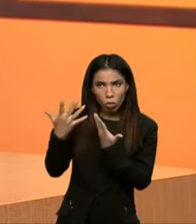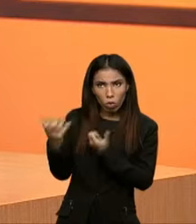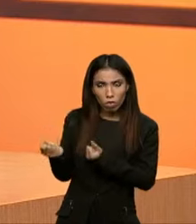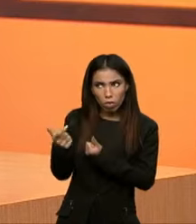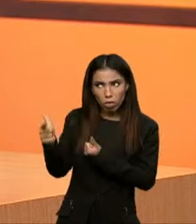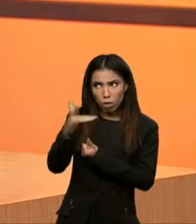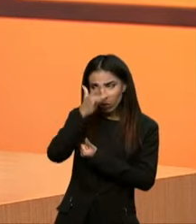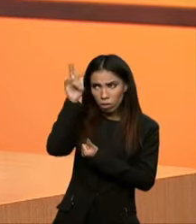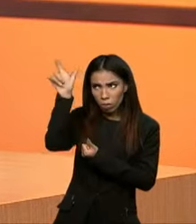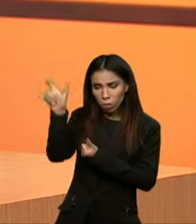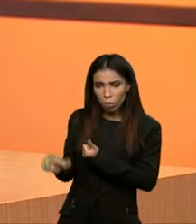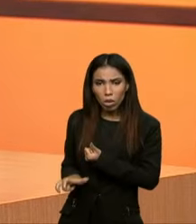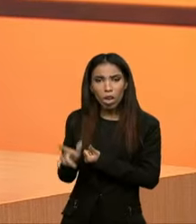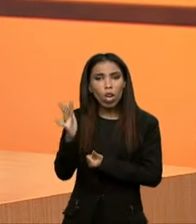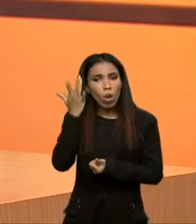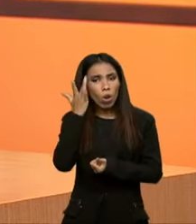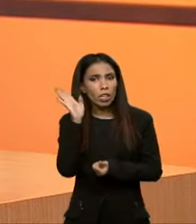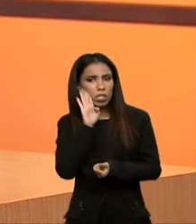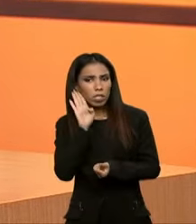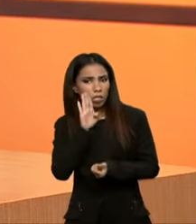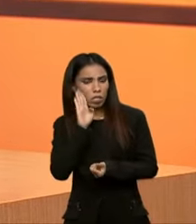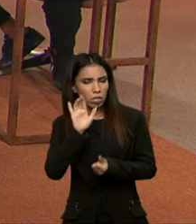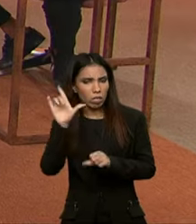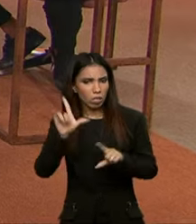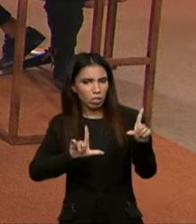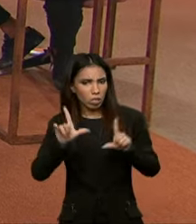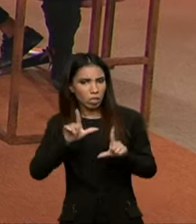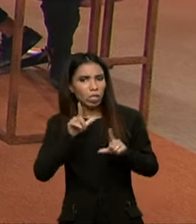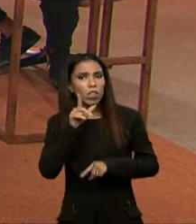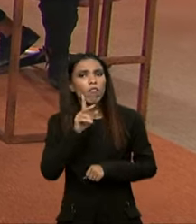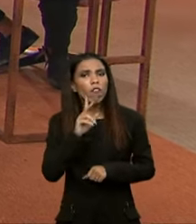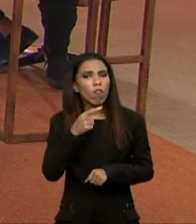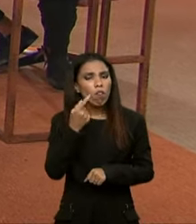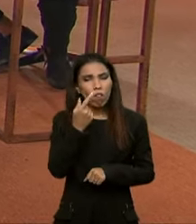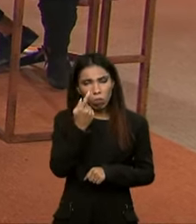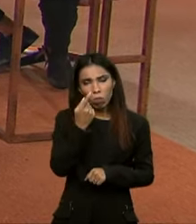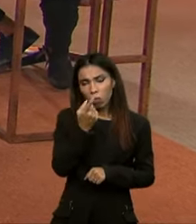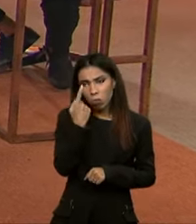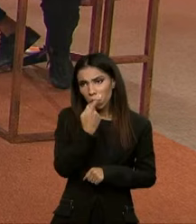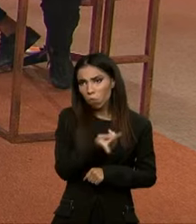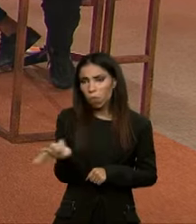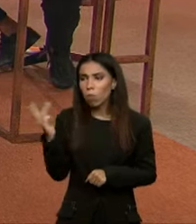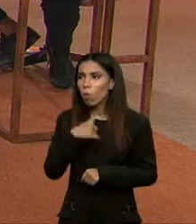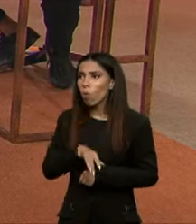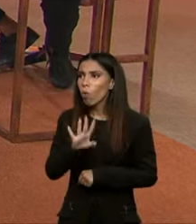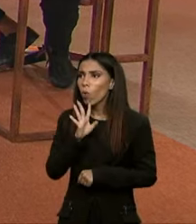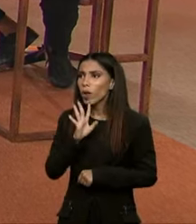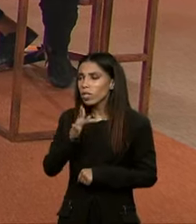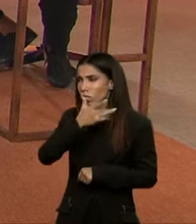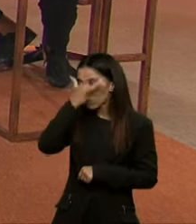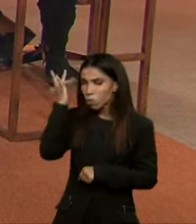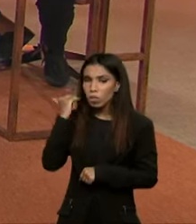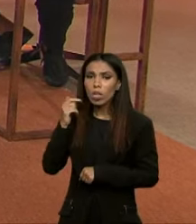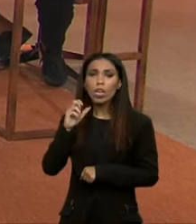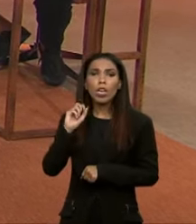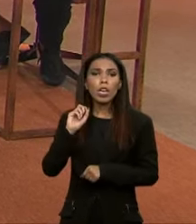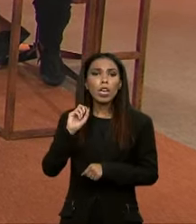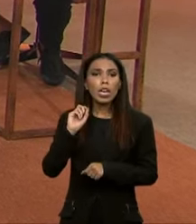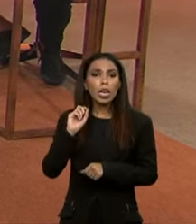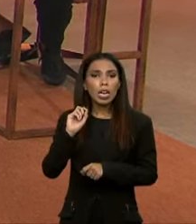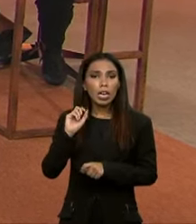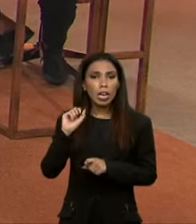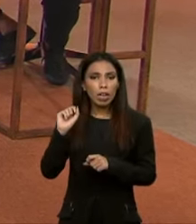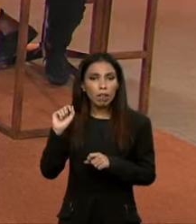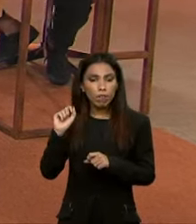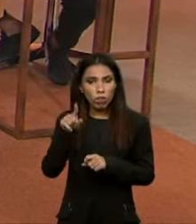isso que eu acho muito legal um programa como você se predispôs a fazer, de ir lá conhecer as pessoas. Eu tenho certeza que cada temporada que você fizer, você vai ser outra pessoa. Não, e